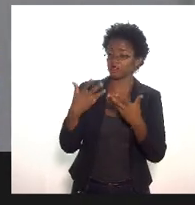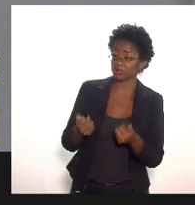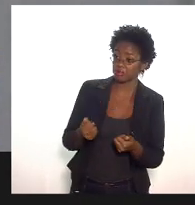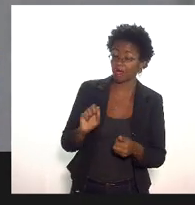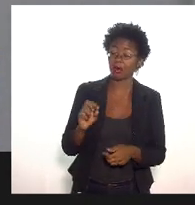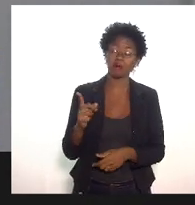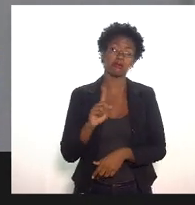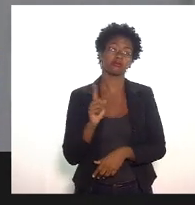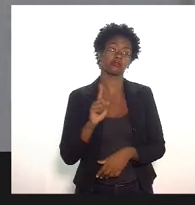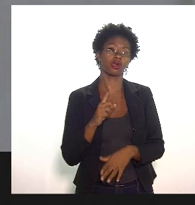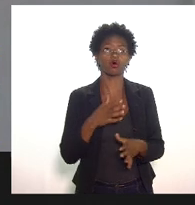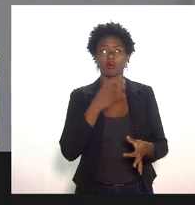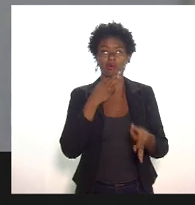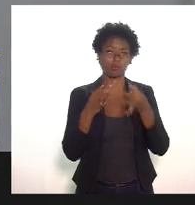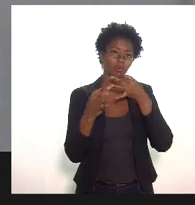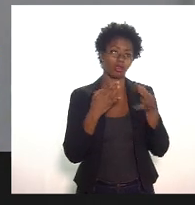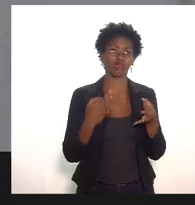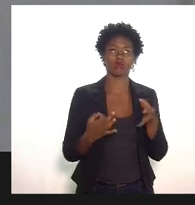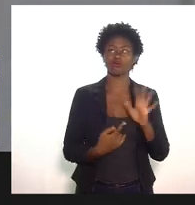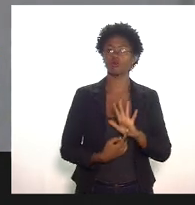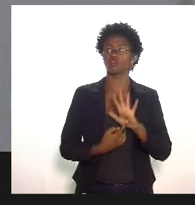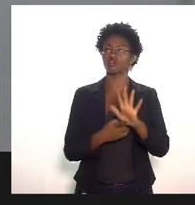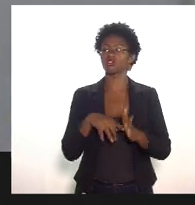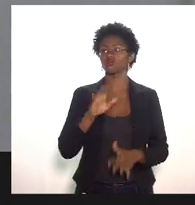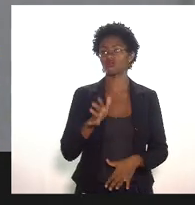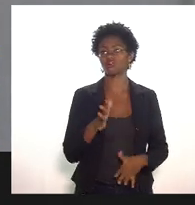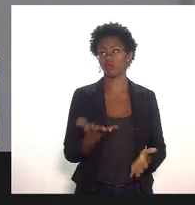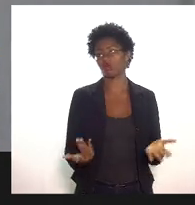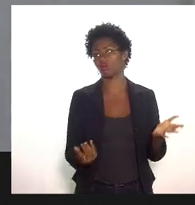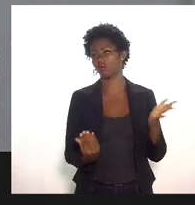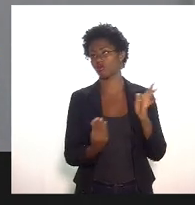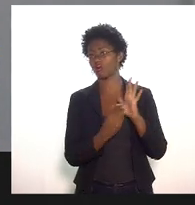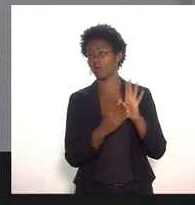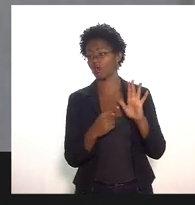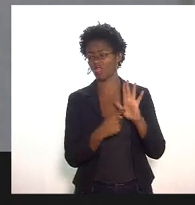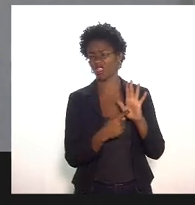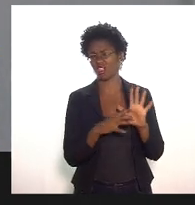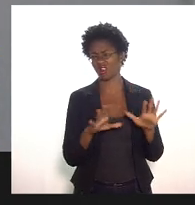sugestões colocadas. Vou marcar aqui no grupo.